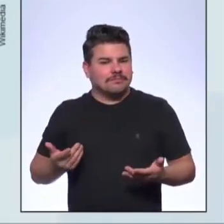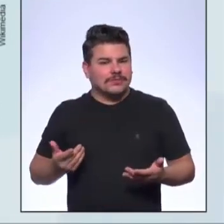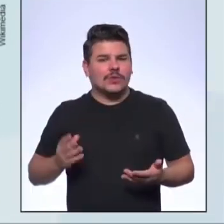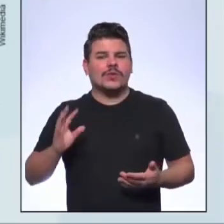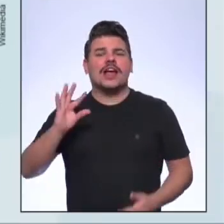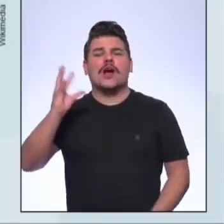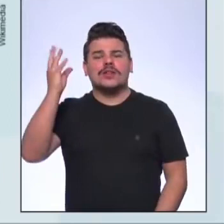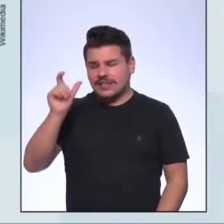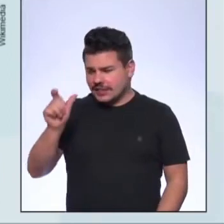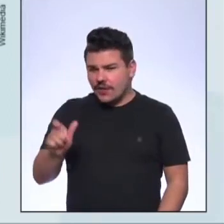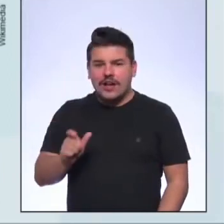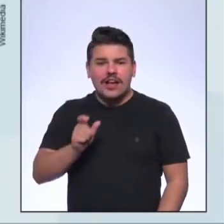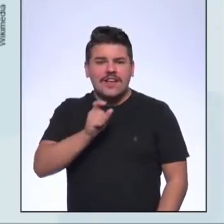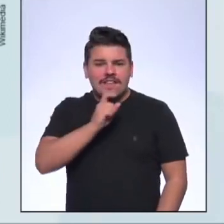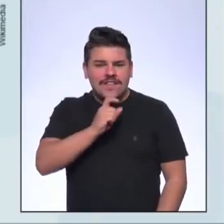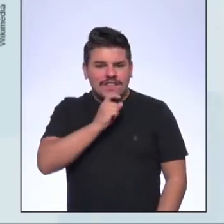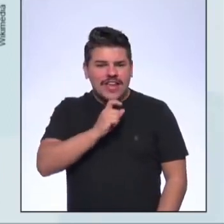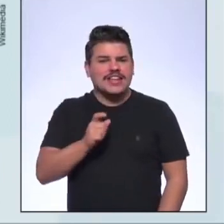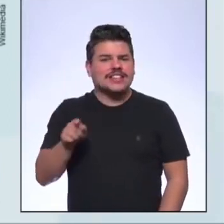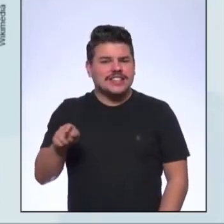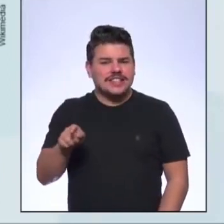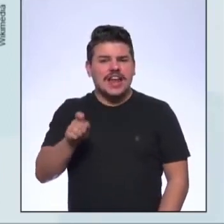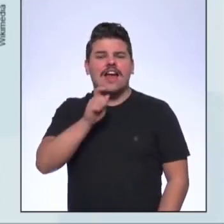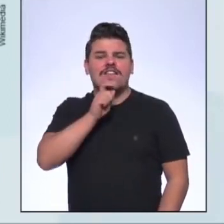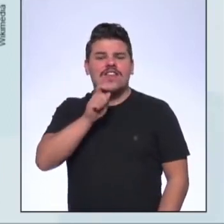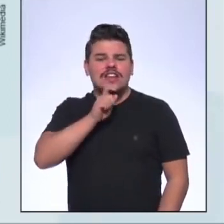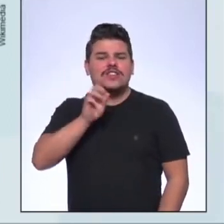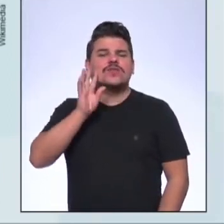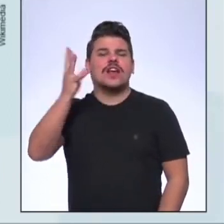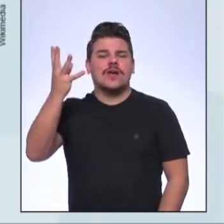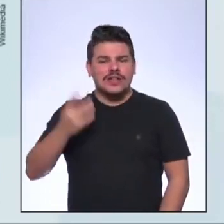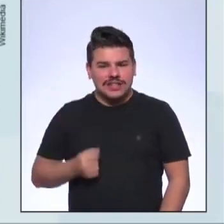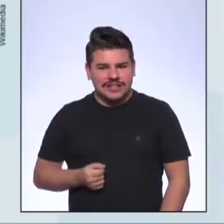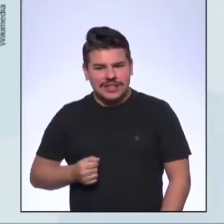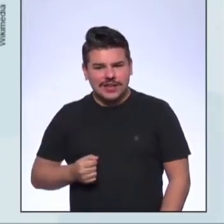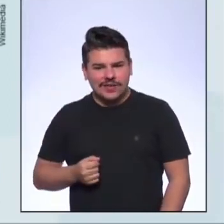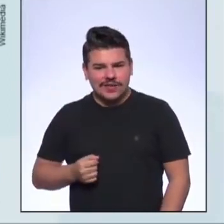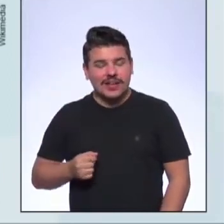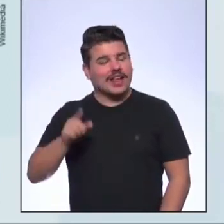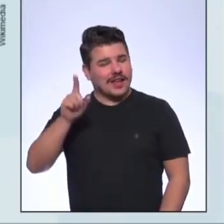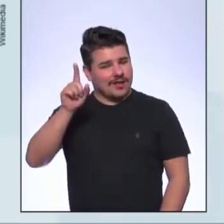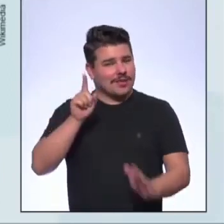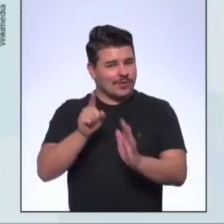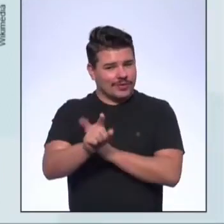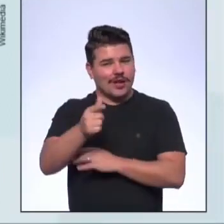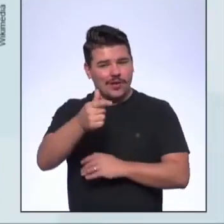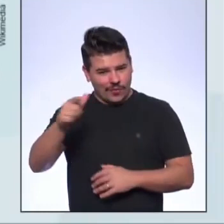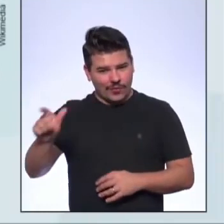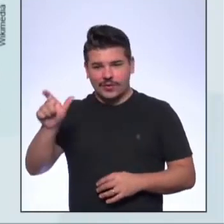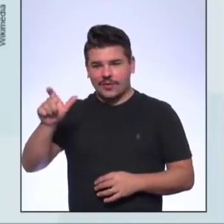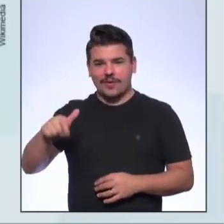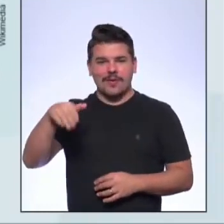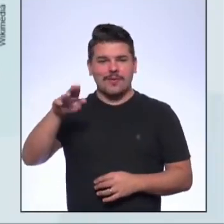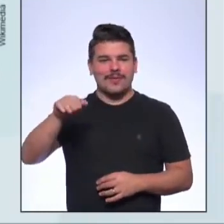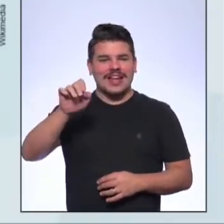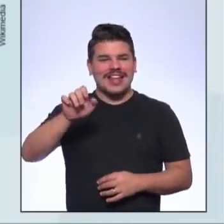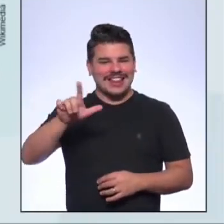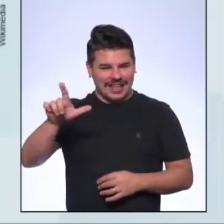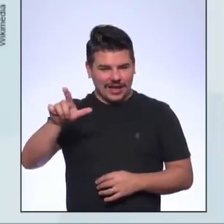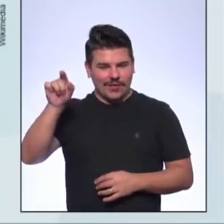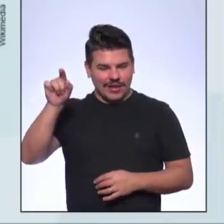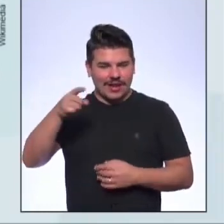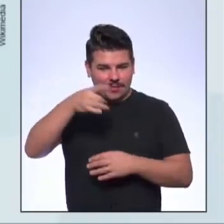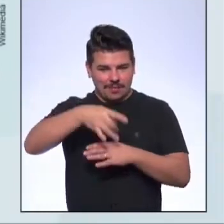a ervilha verde? Onde que foi parar a ervilha verde, gente? E a outra questão, Mendel plantou todas essas ervilhas